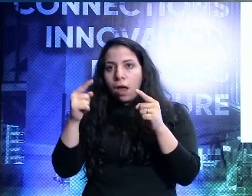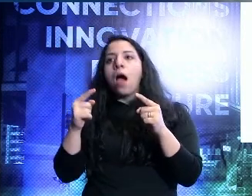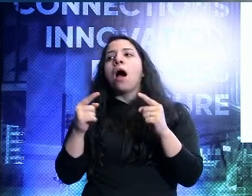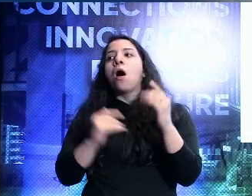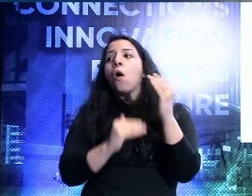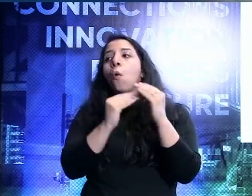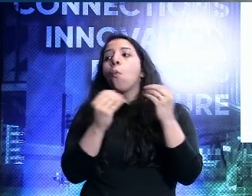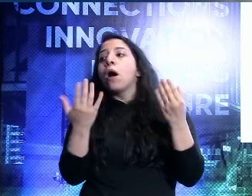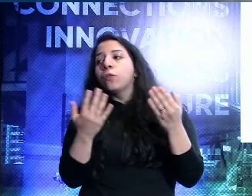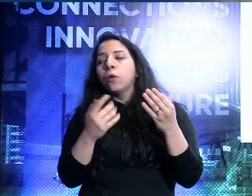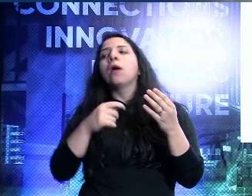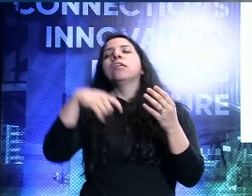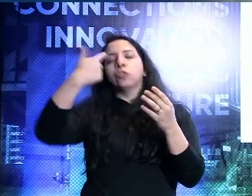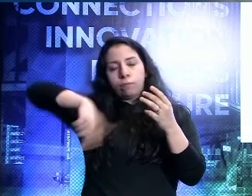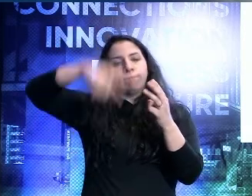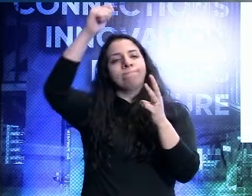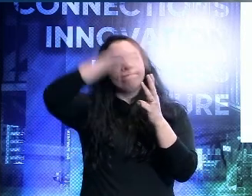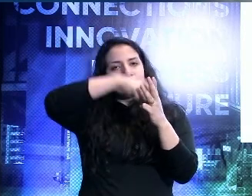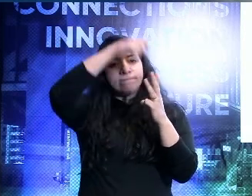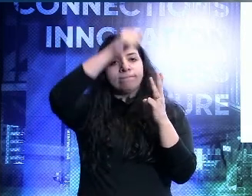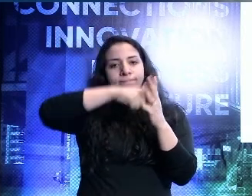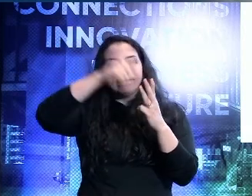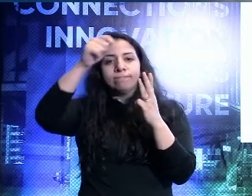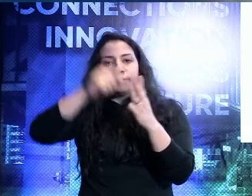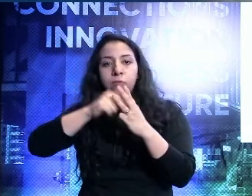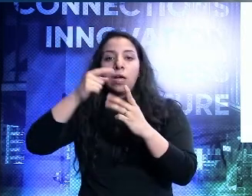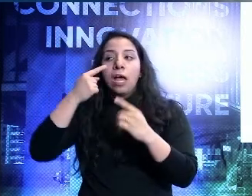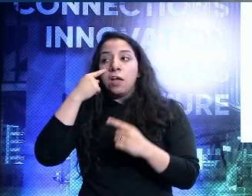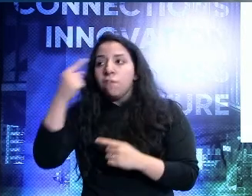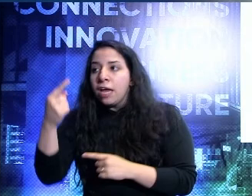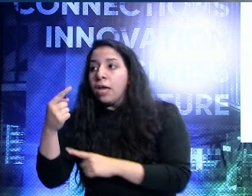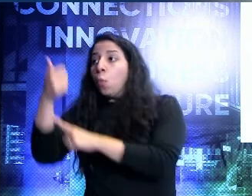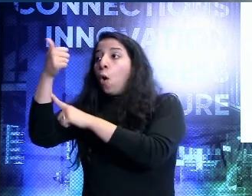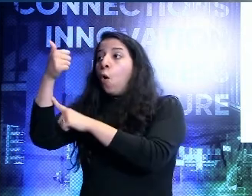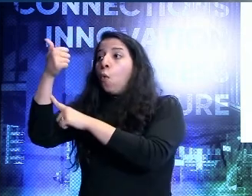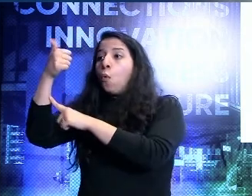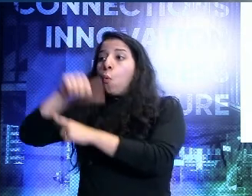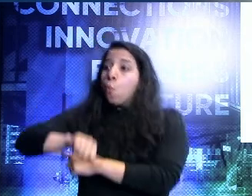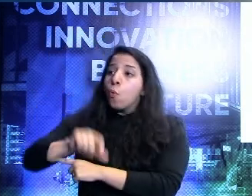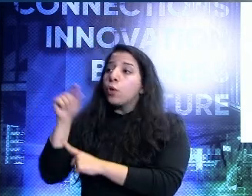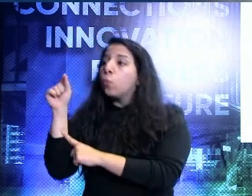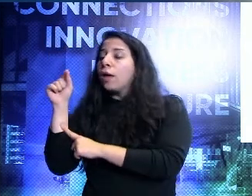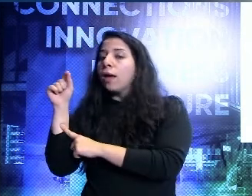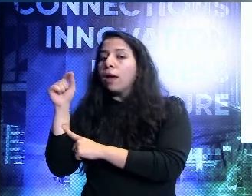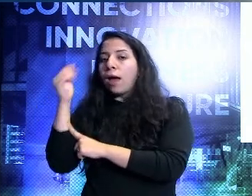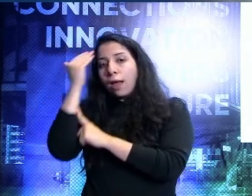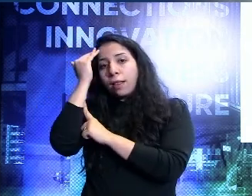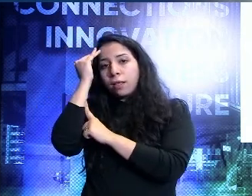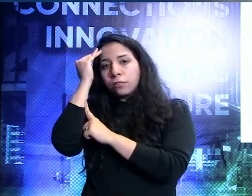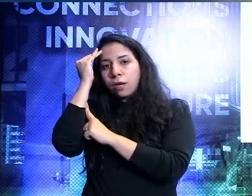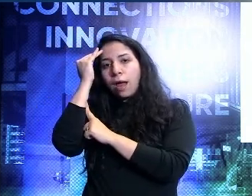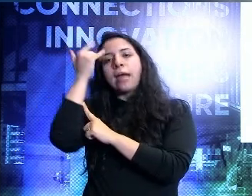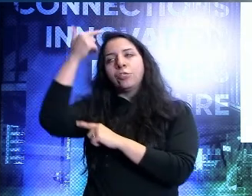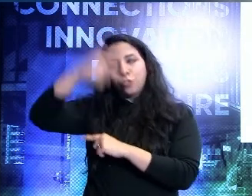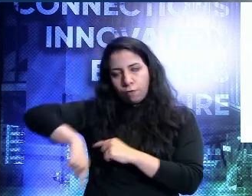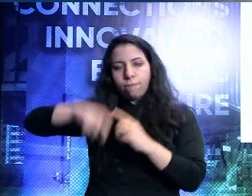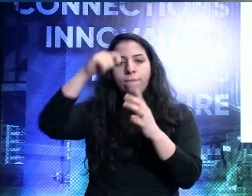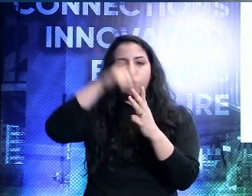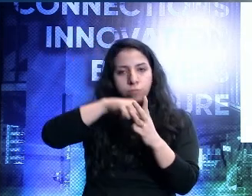novo, entende o que foi bom, o que foi ruim e faz mais um ciclo. Ah, e quando é que eu paro isso? Nunca.